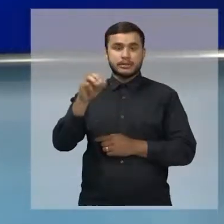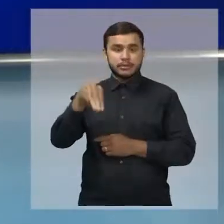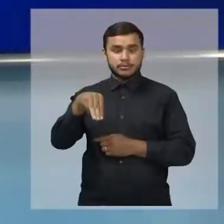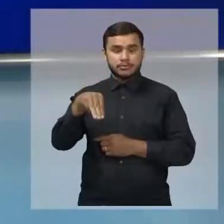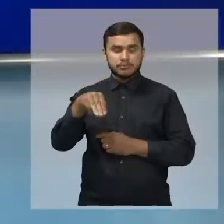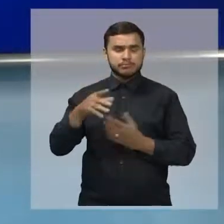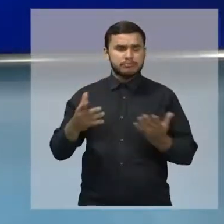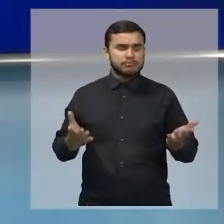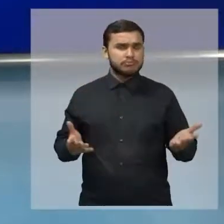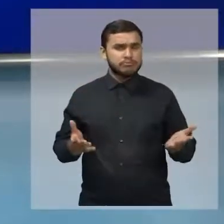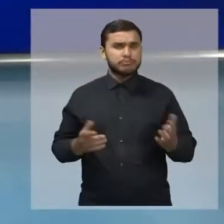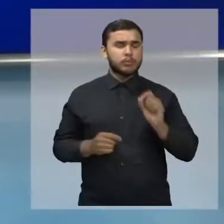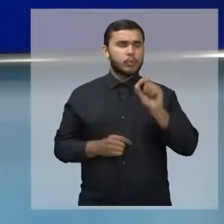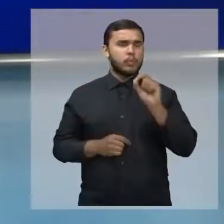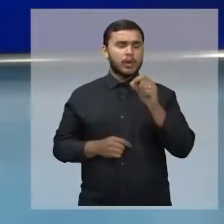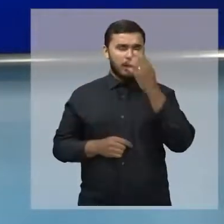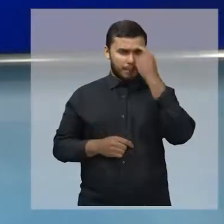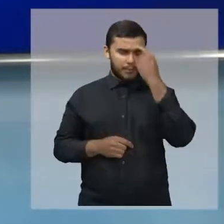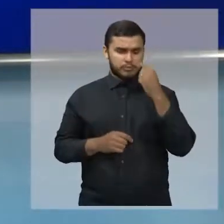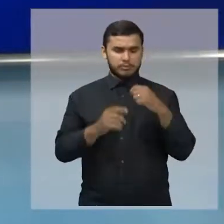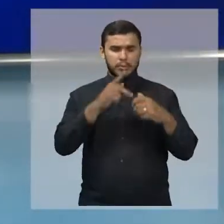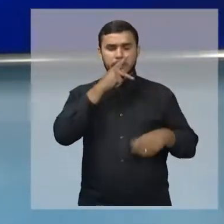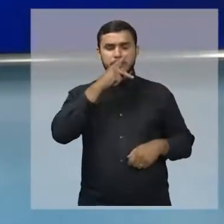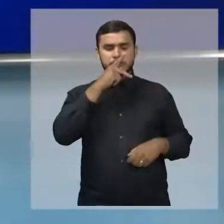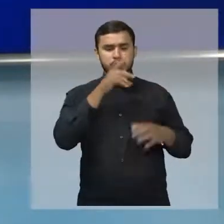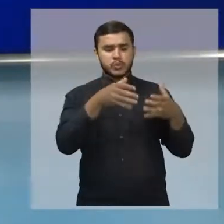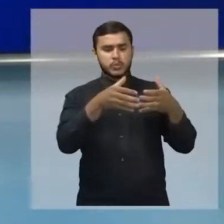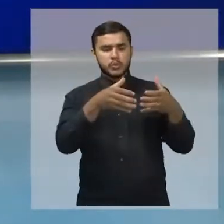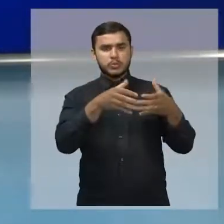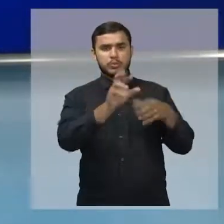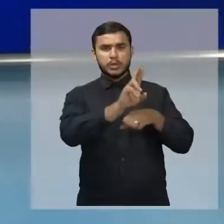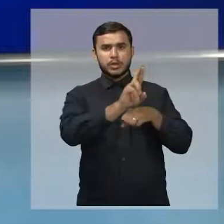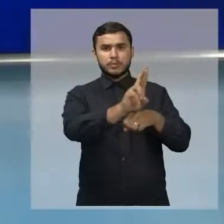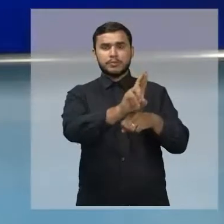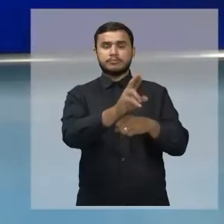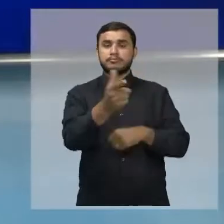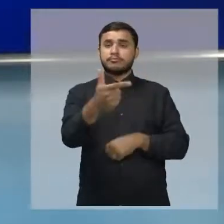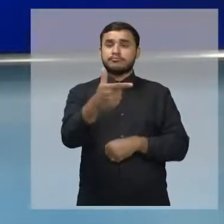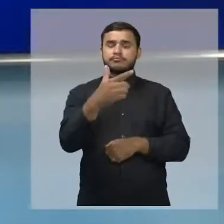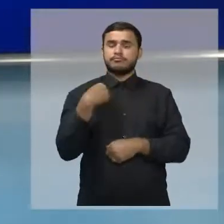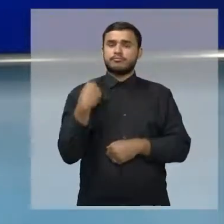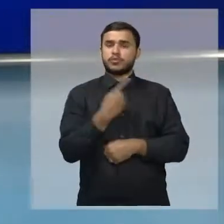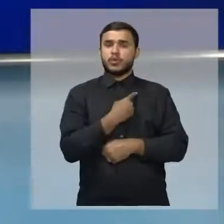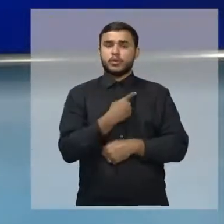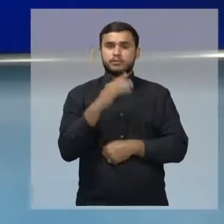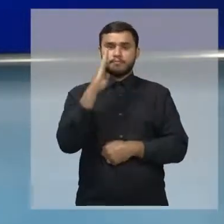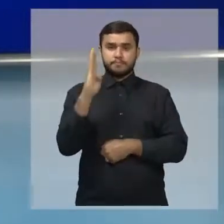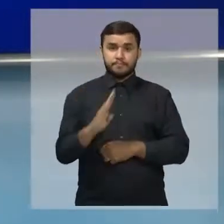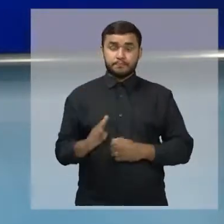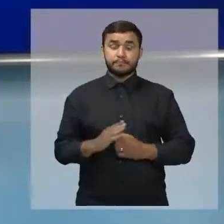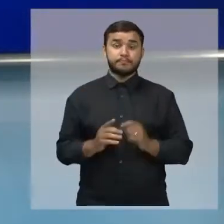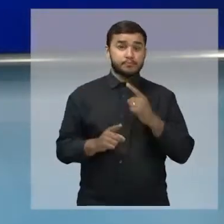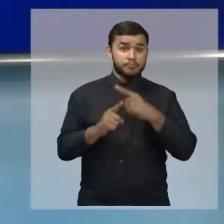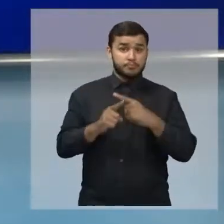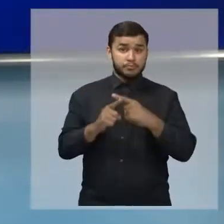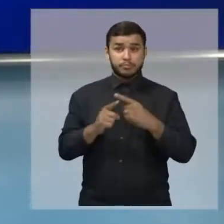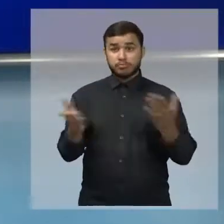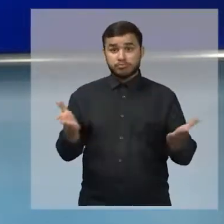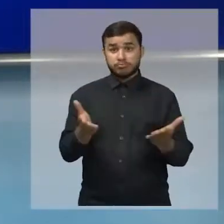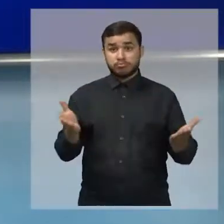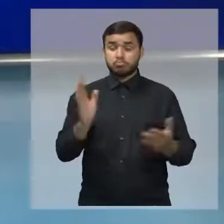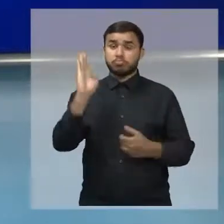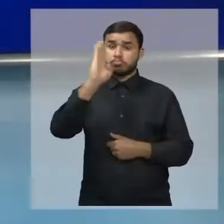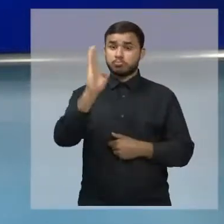últimas semanas confirmam essa afirmação. Afinal de contas, o Brasil tem vivido, nesses